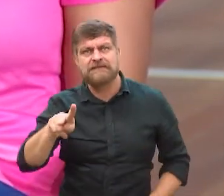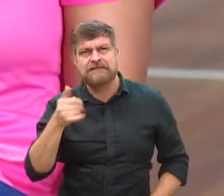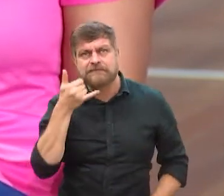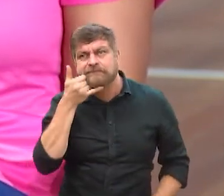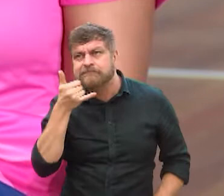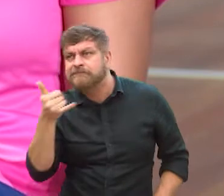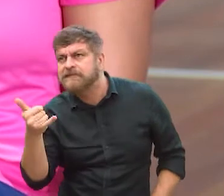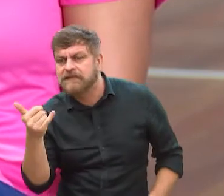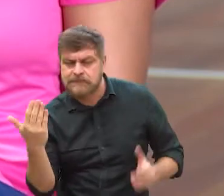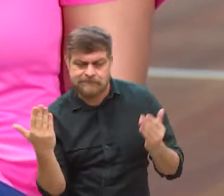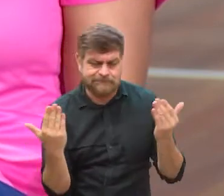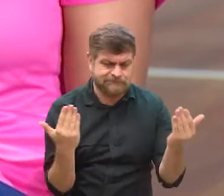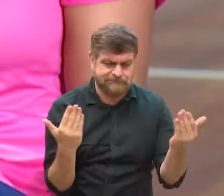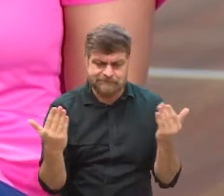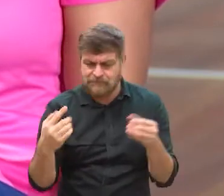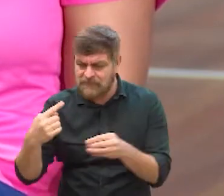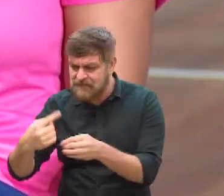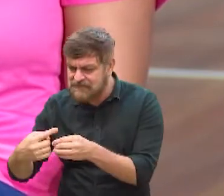as duas